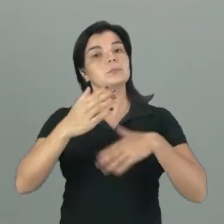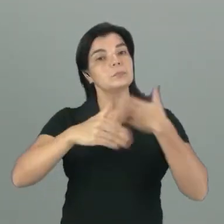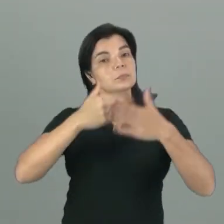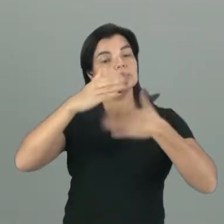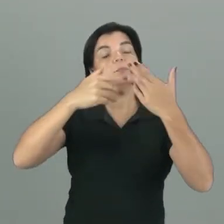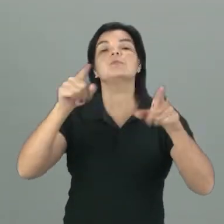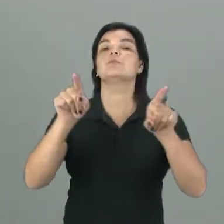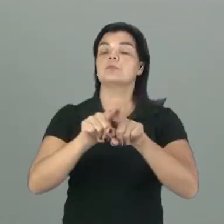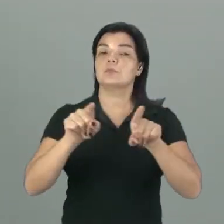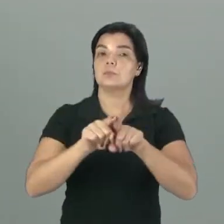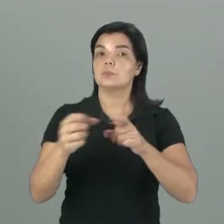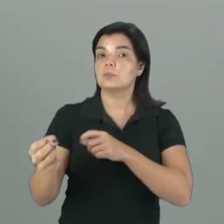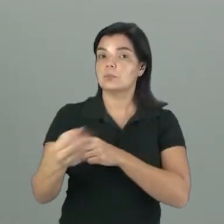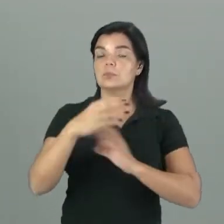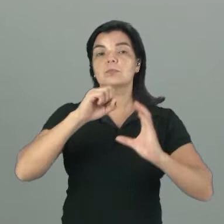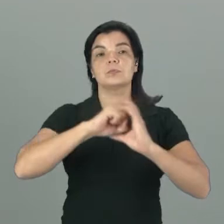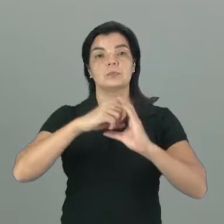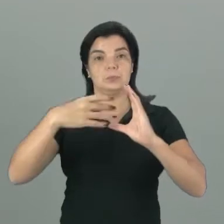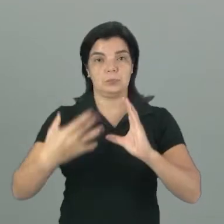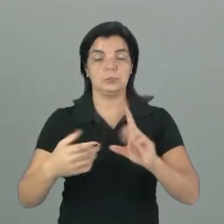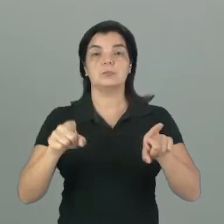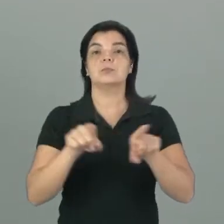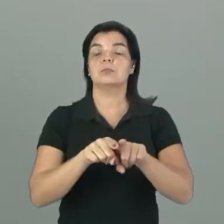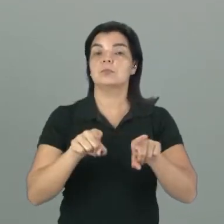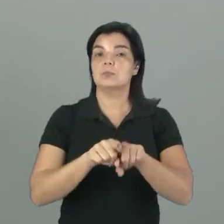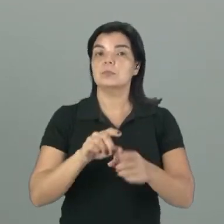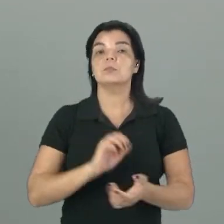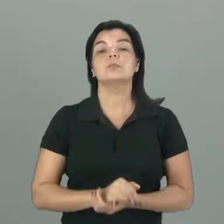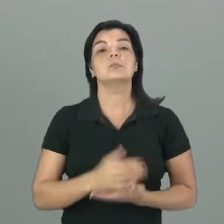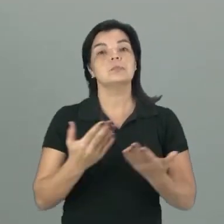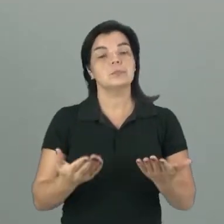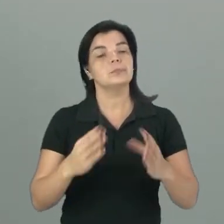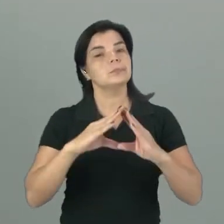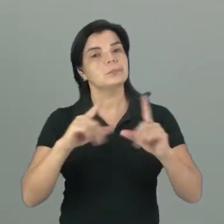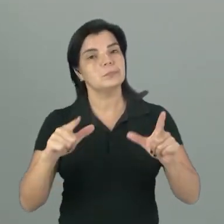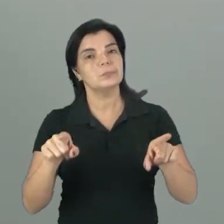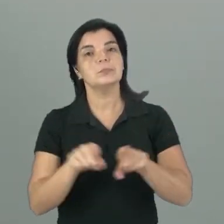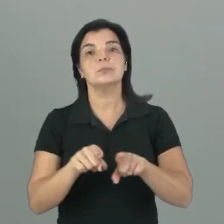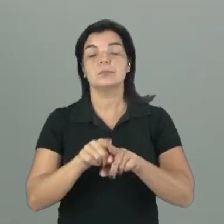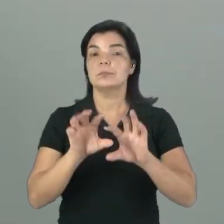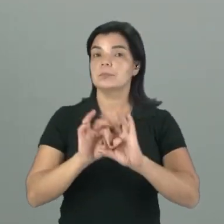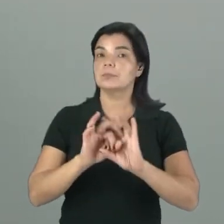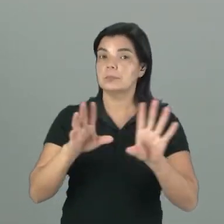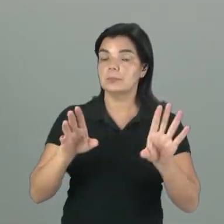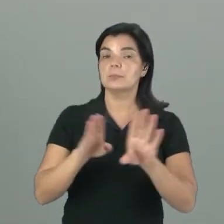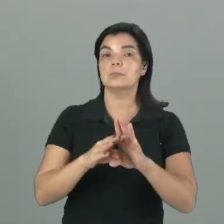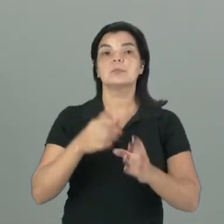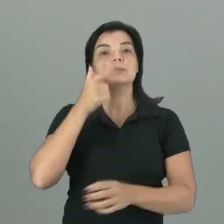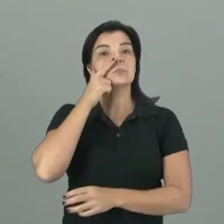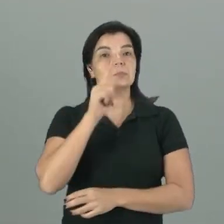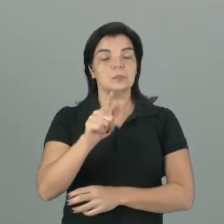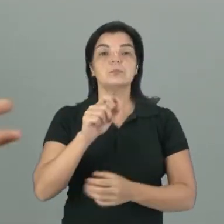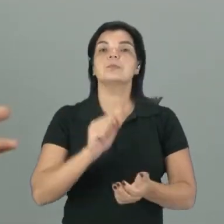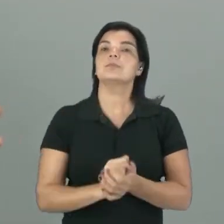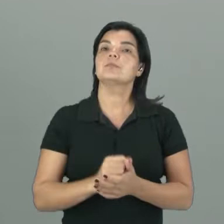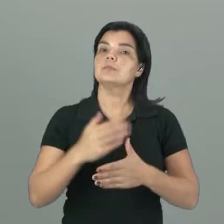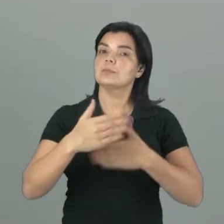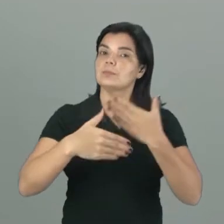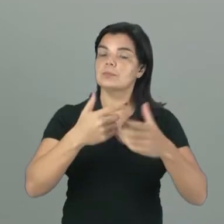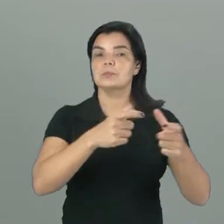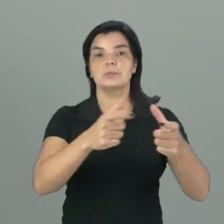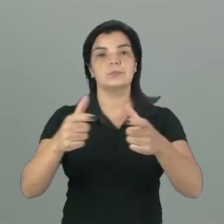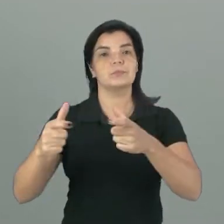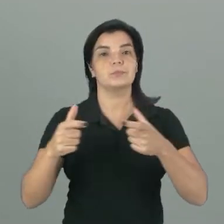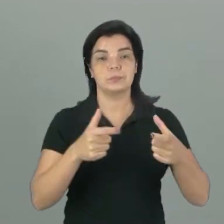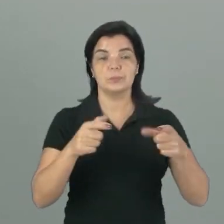ganhando novas características essas que, é claro, permitiram aí a conquista de maiores ambientes,